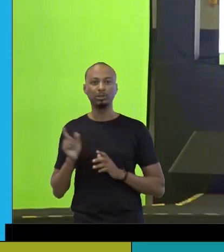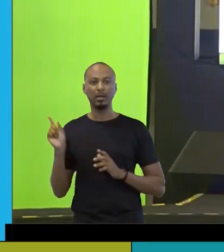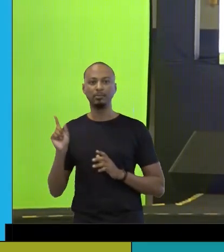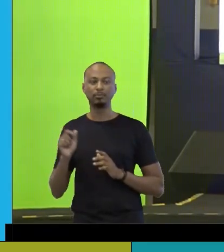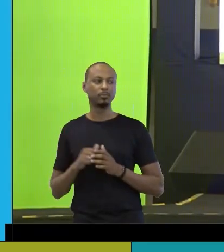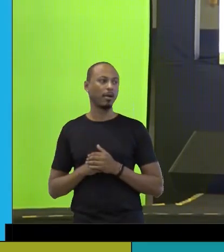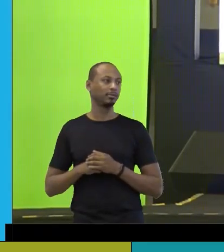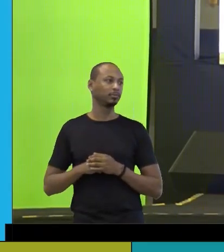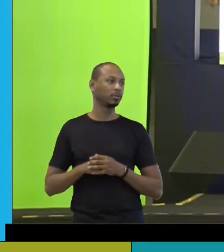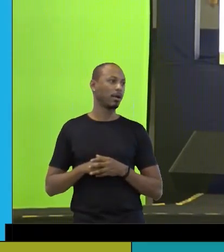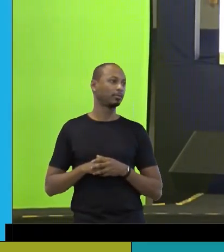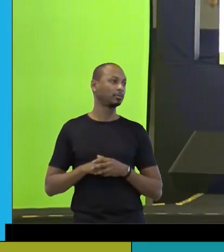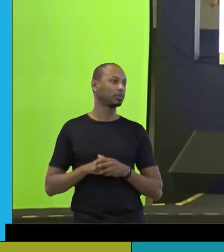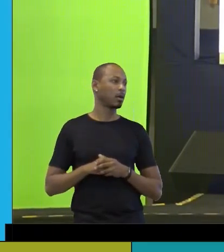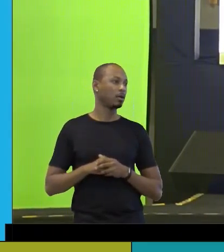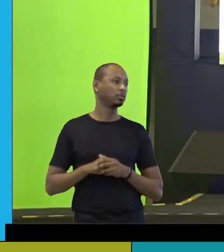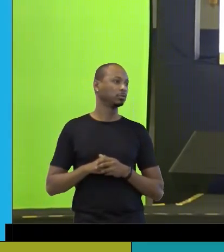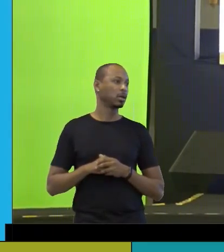Oi?